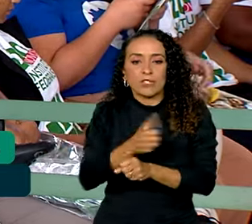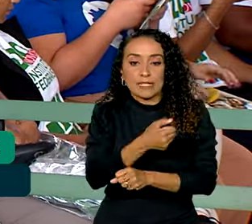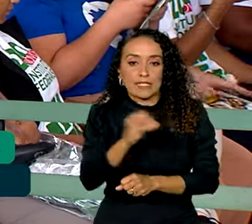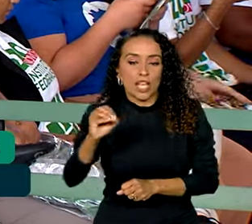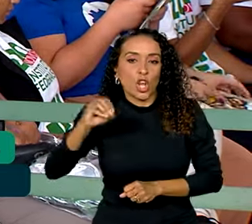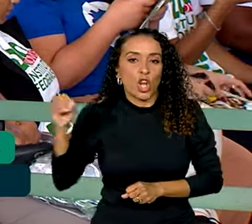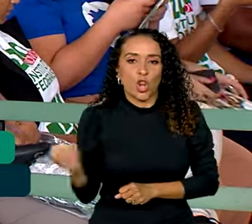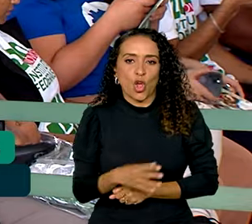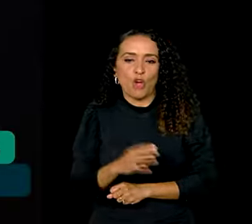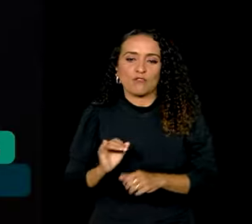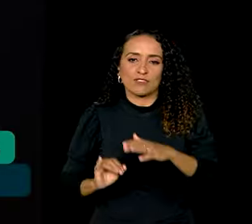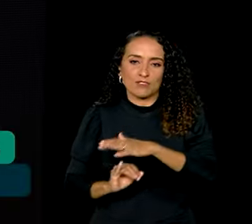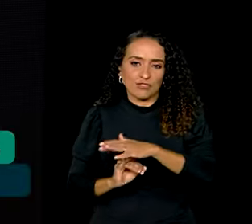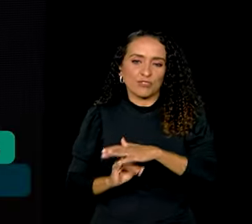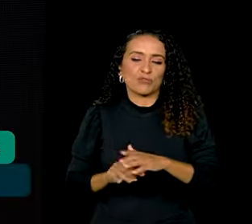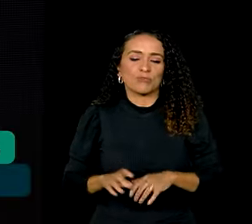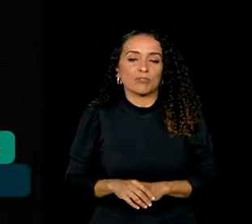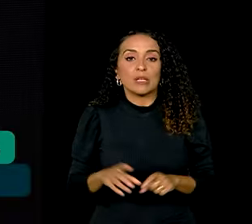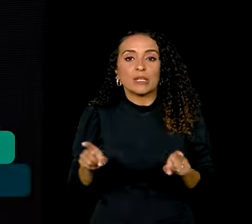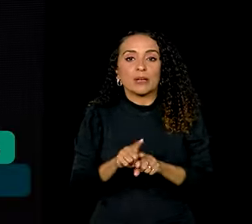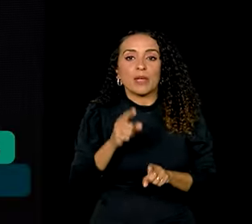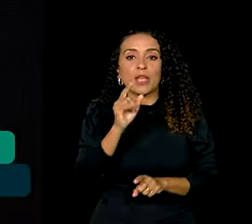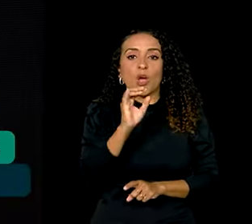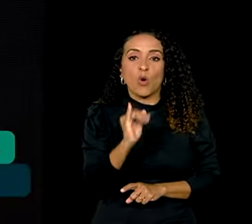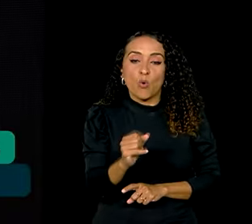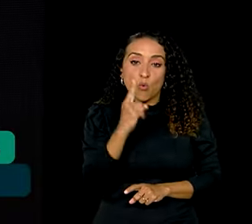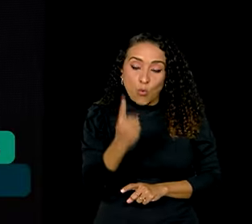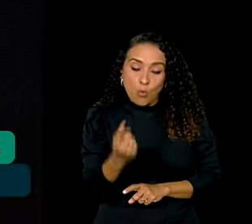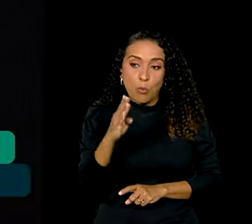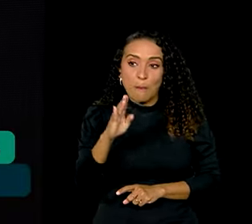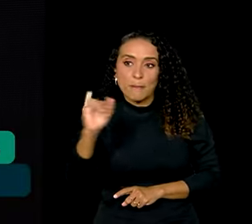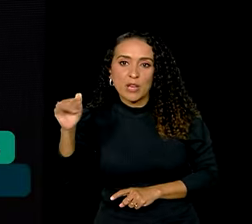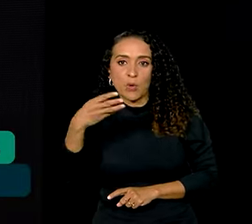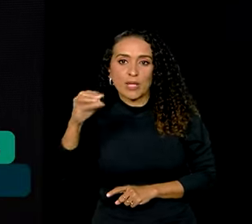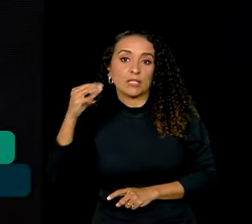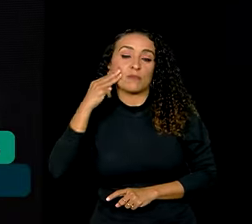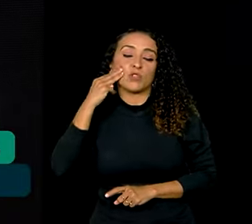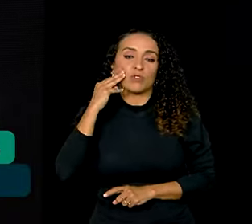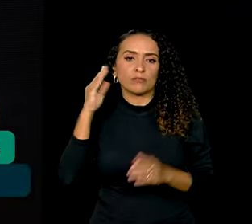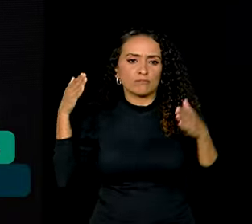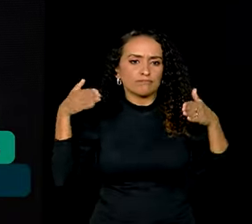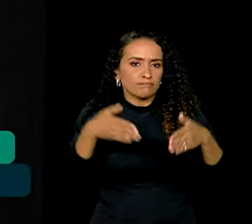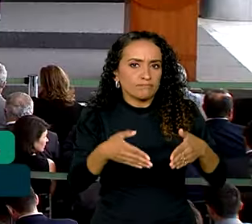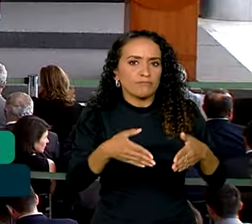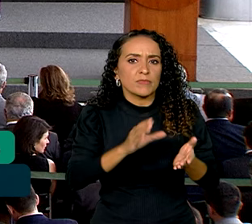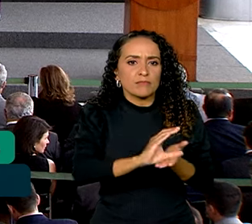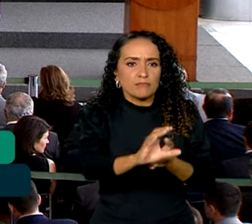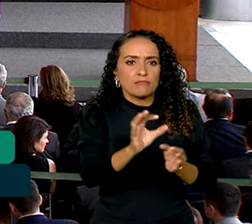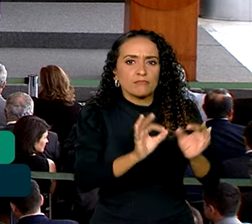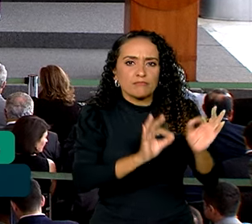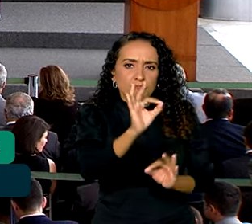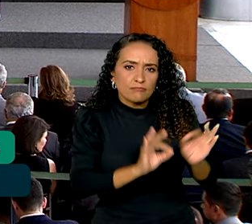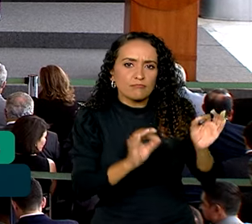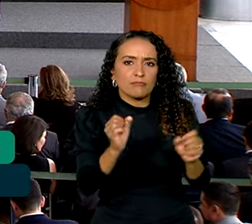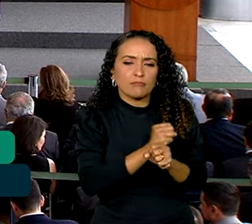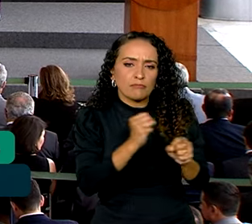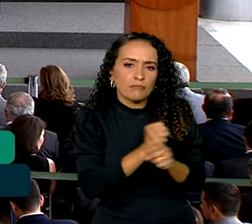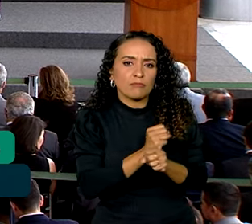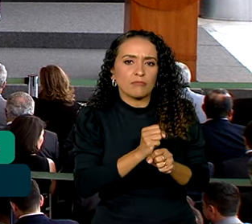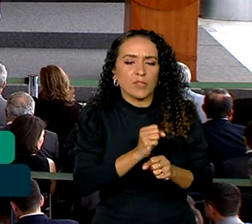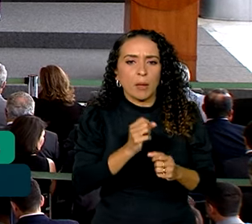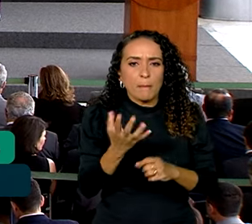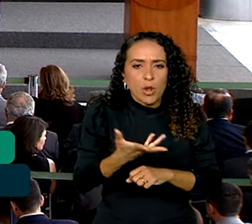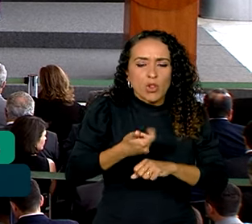novas unidades educacionais e 1 bilhão e 400 milhões serão direcionados para reformas e melhorias em